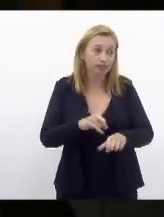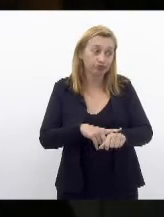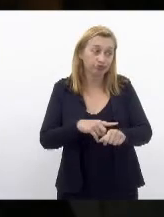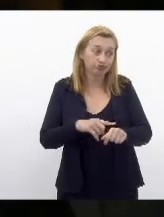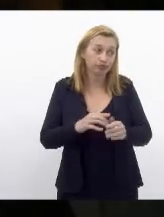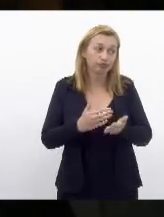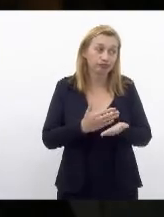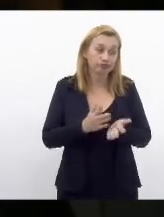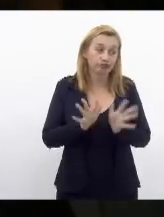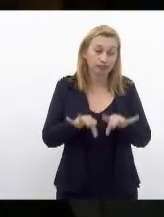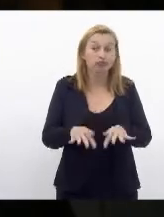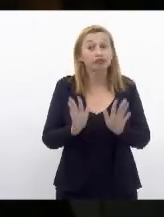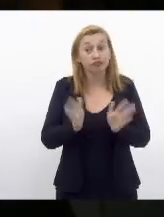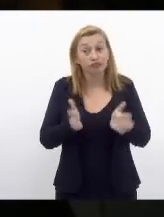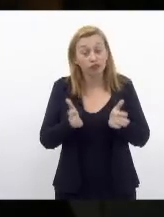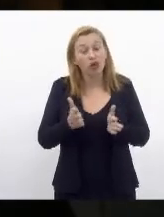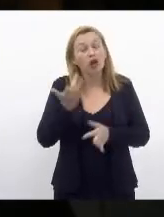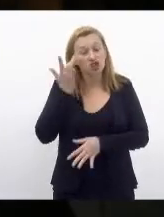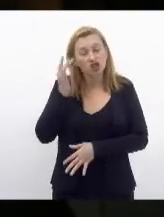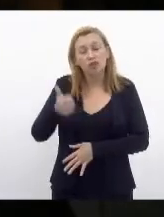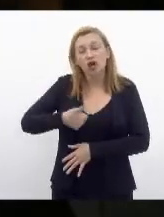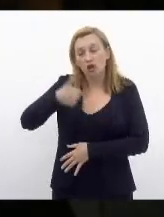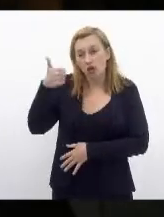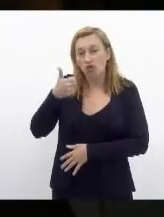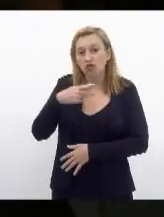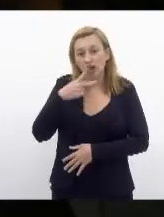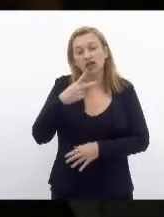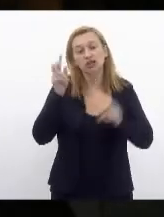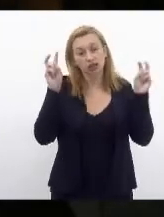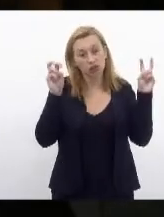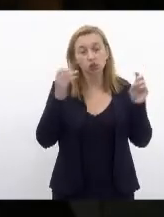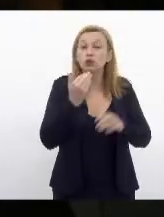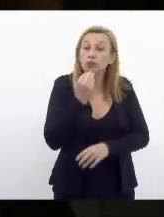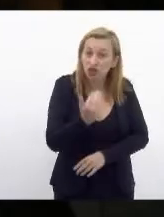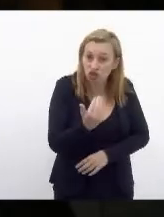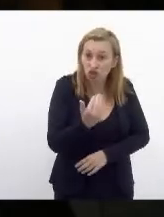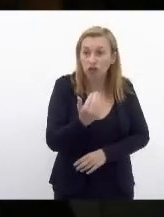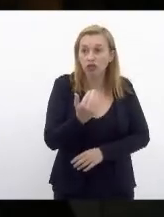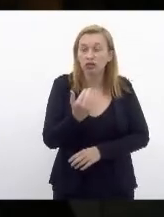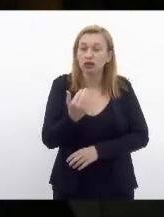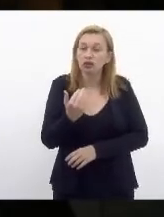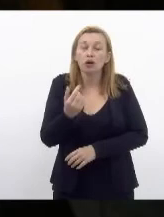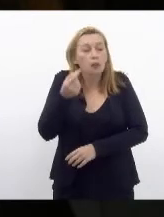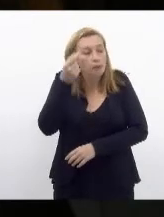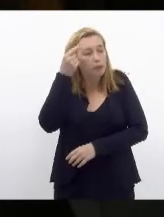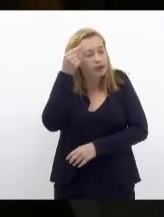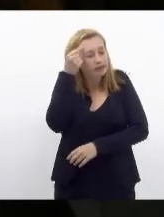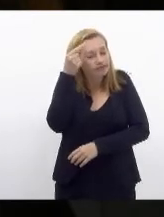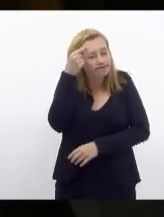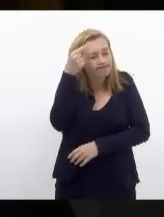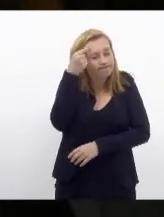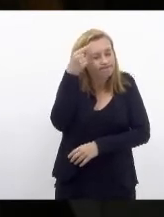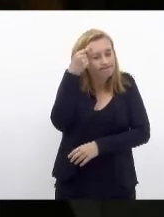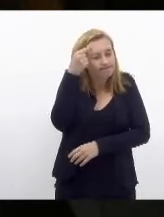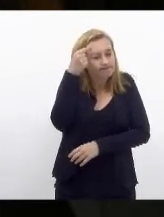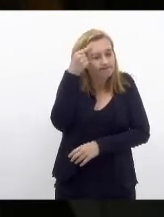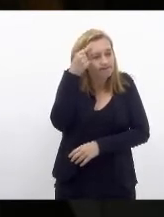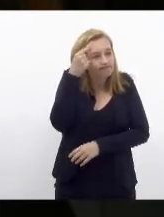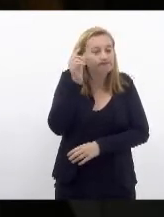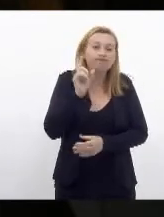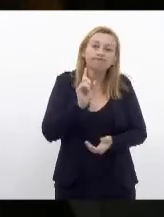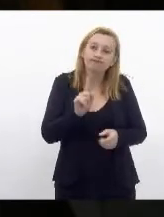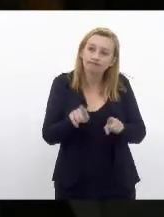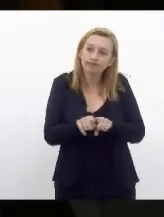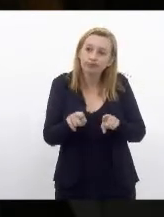de hoje, achei que devia pedir a reflexão e, ao mesmo